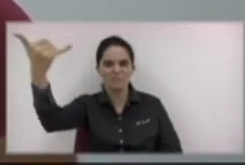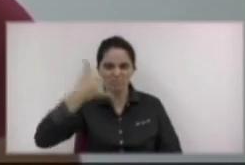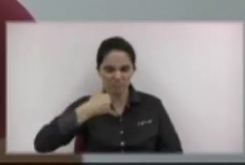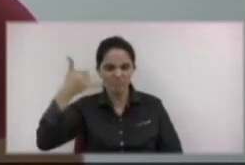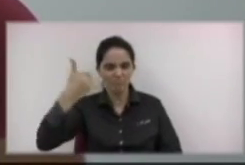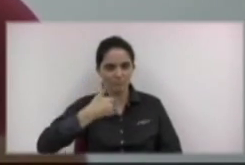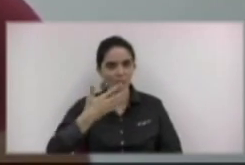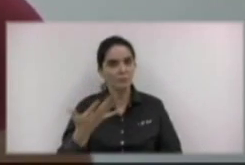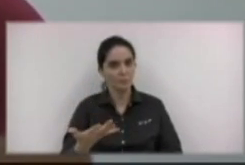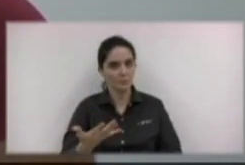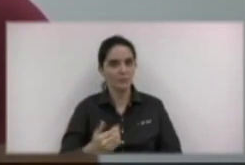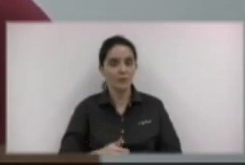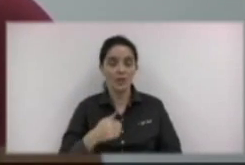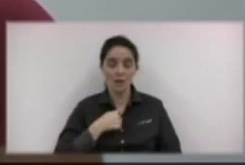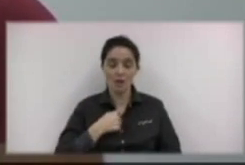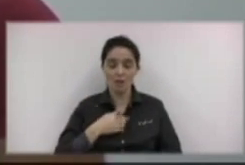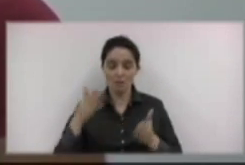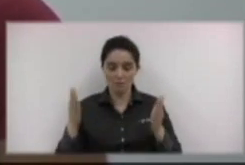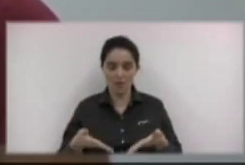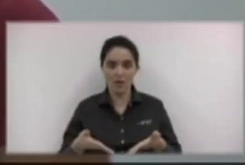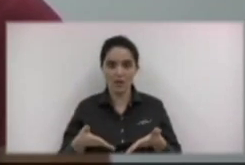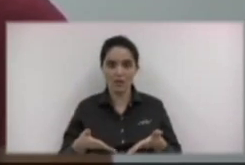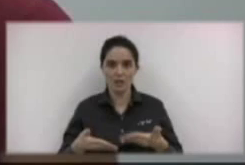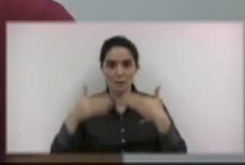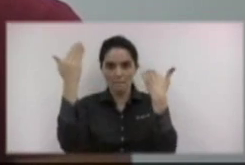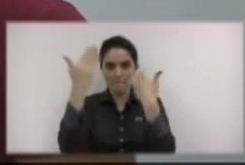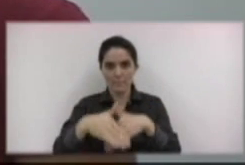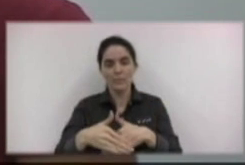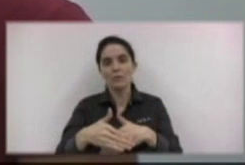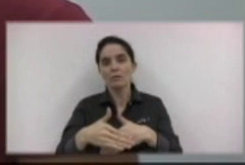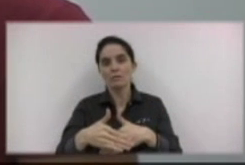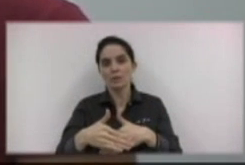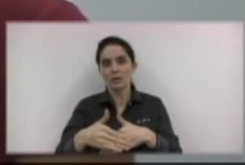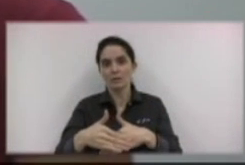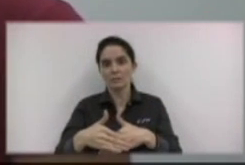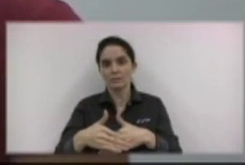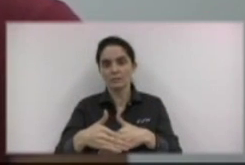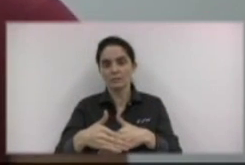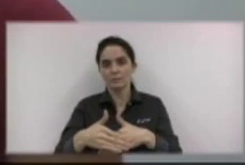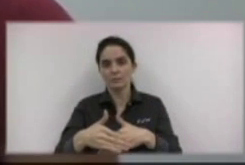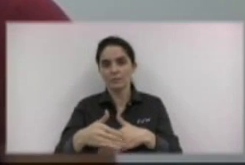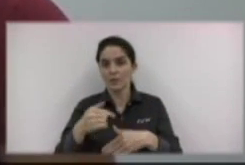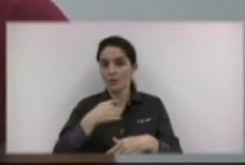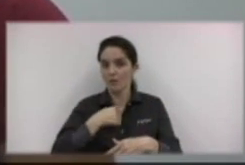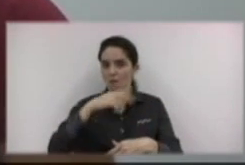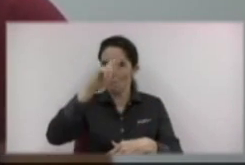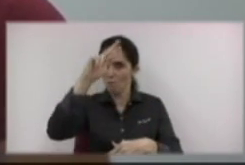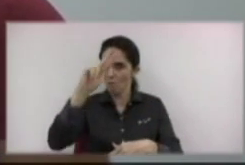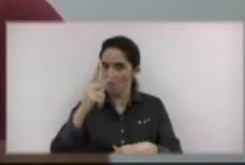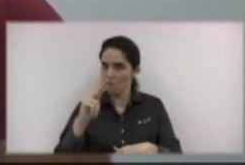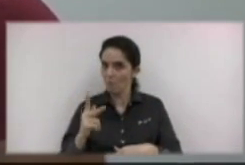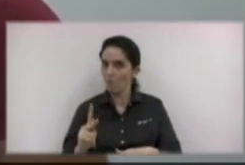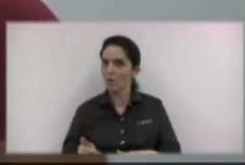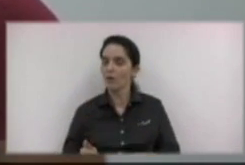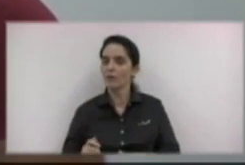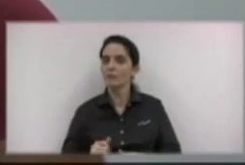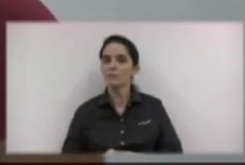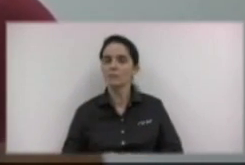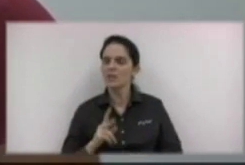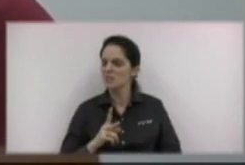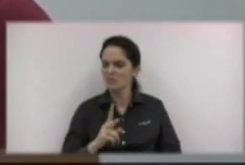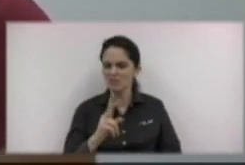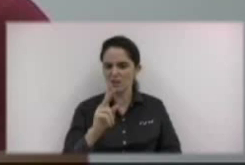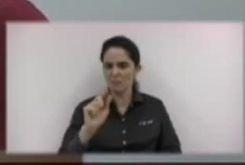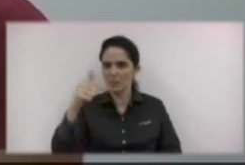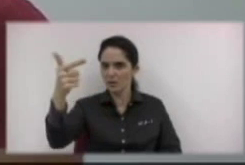sem dúvida. E eu vou estar aqui à disposição para provar a minha honra sempre que elas